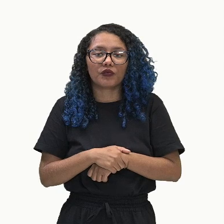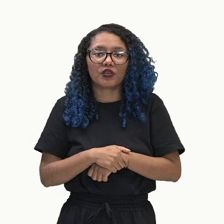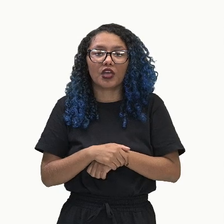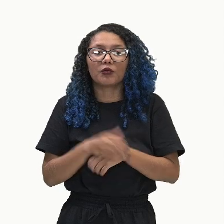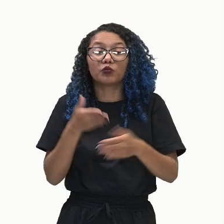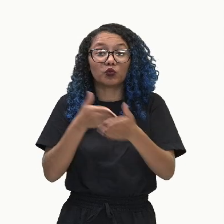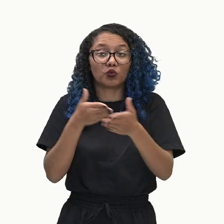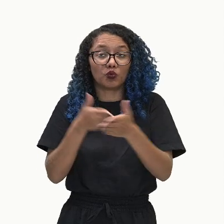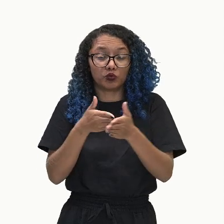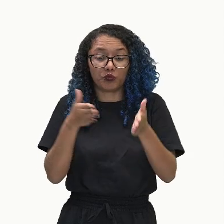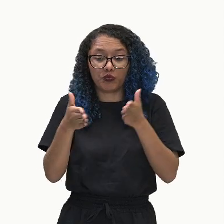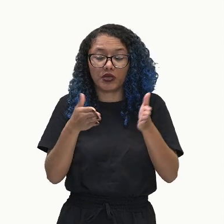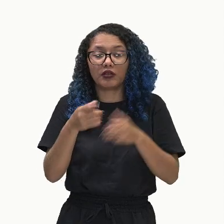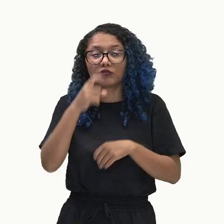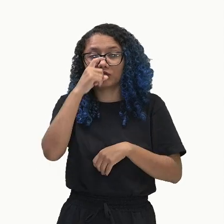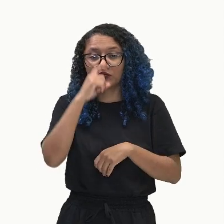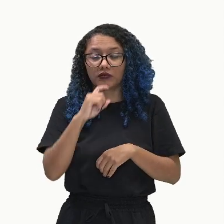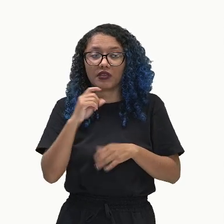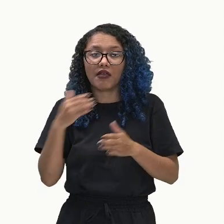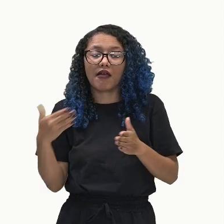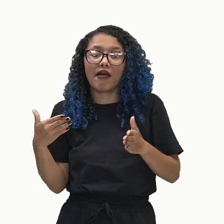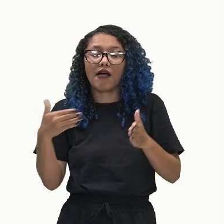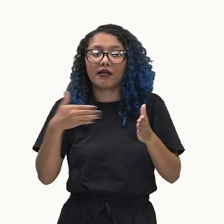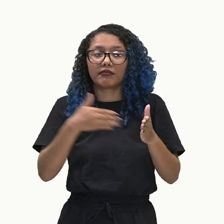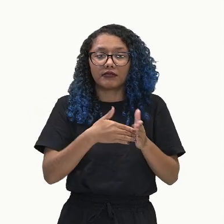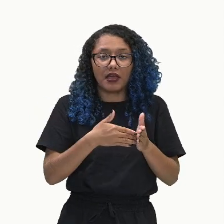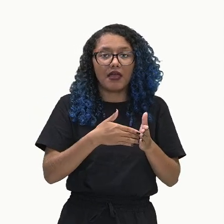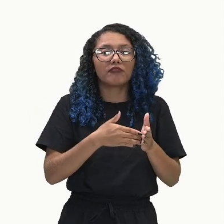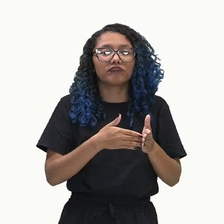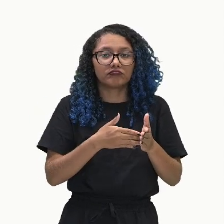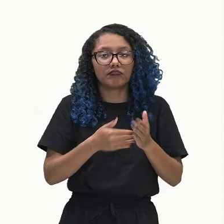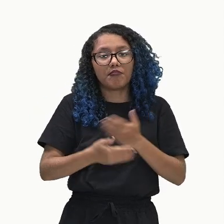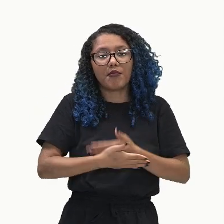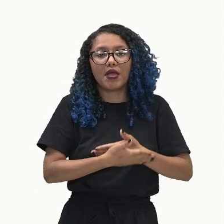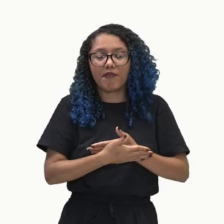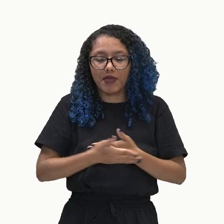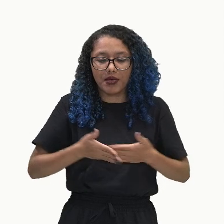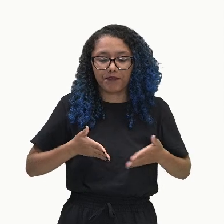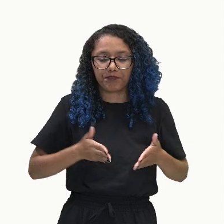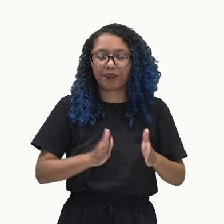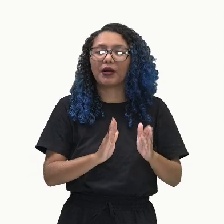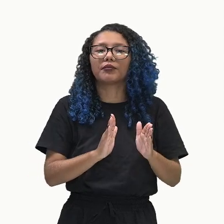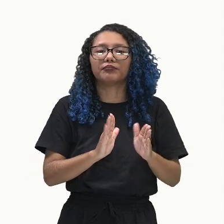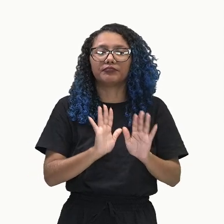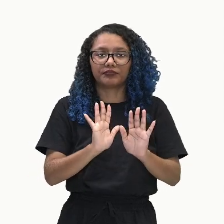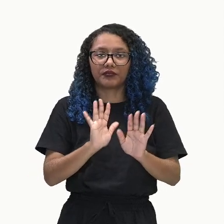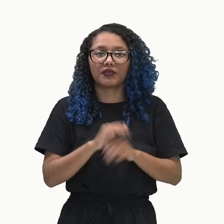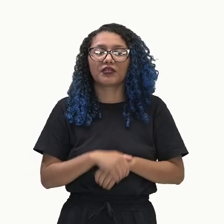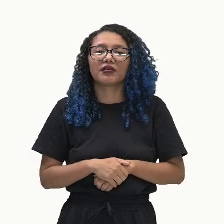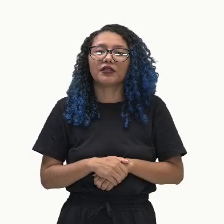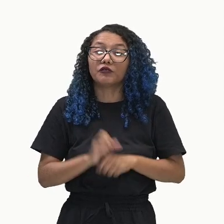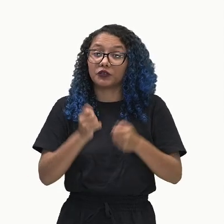menstrual, geralmente até o nascimento do bebê. Vou já falar sobre esse termo aqui, bebê.